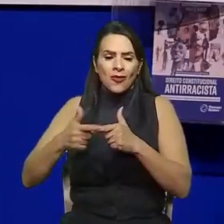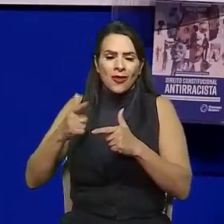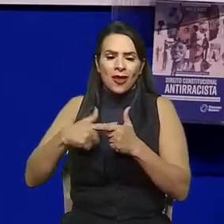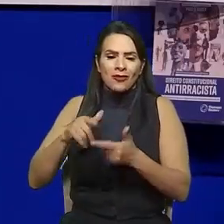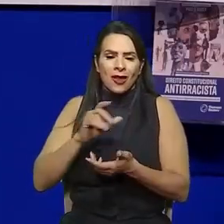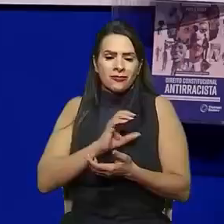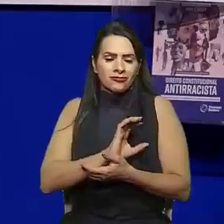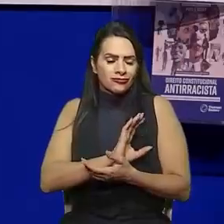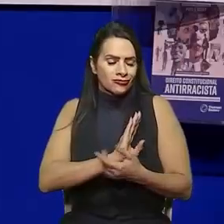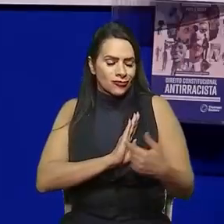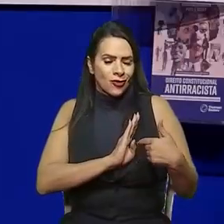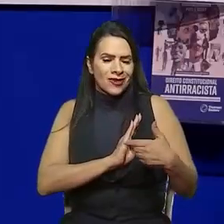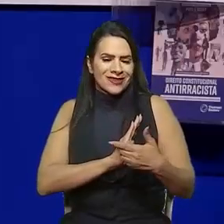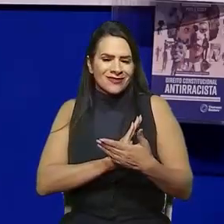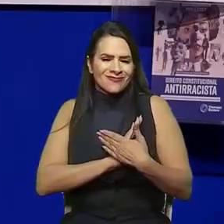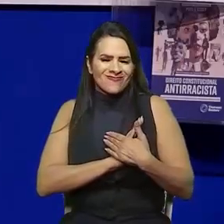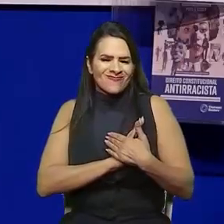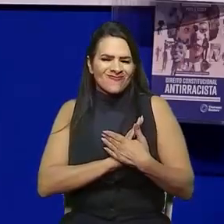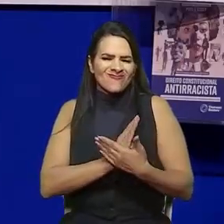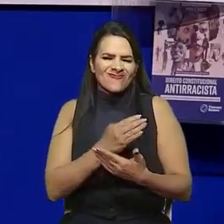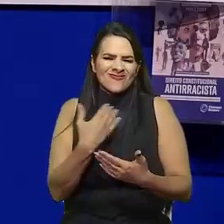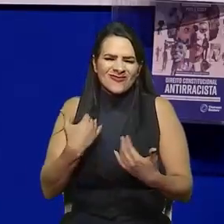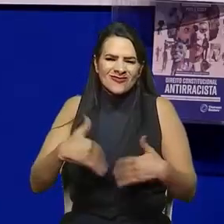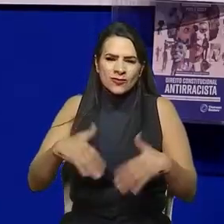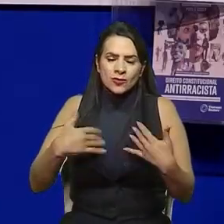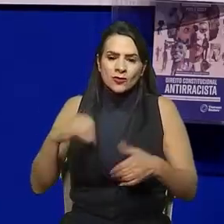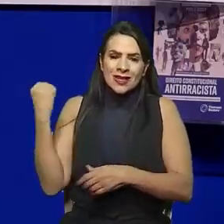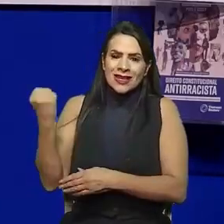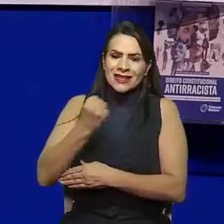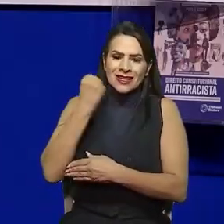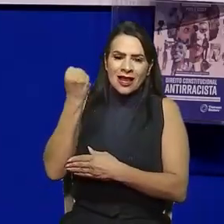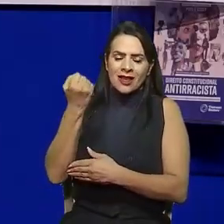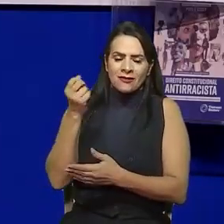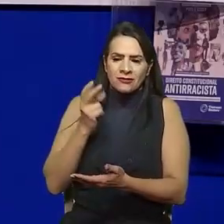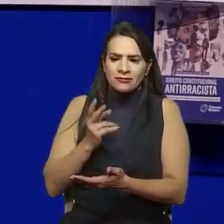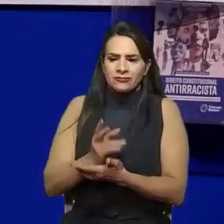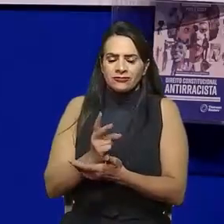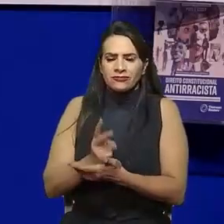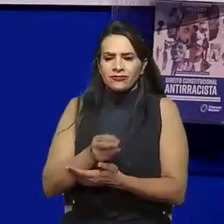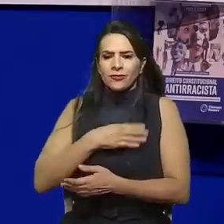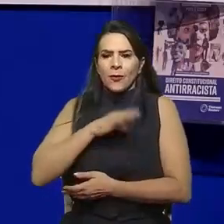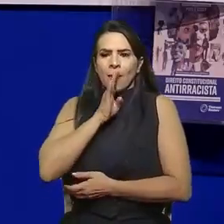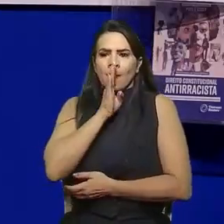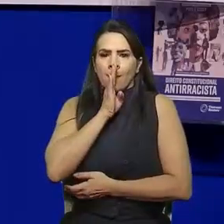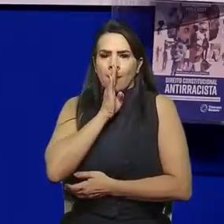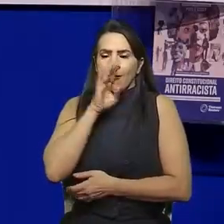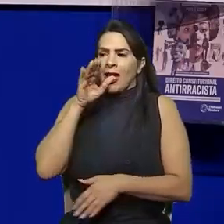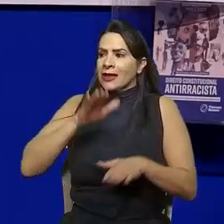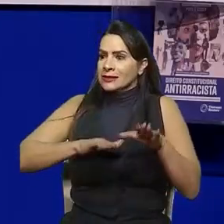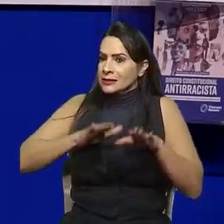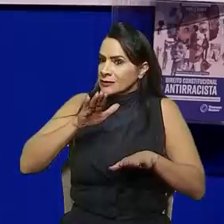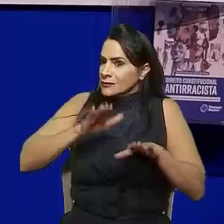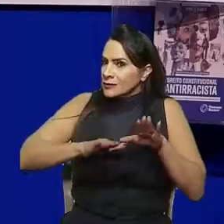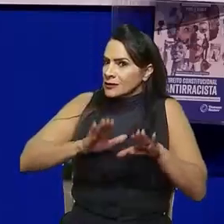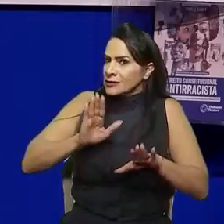cardíaco muito grave. Então ele não falava com ninguém, não fazia nada. De vez em quando